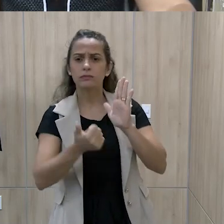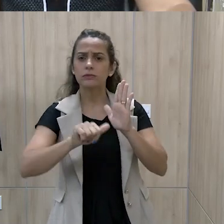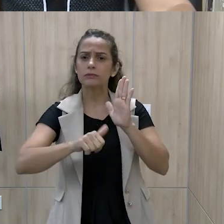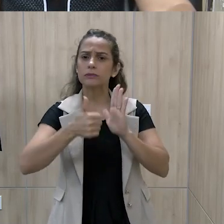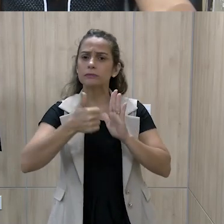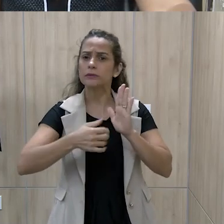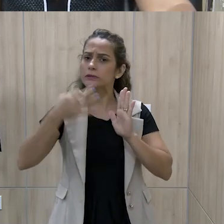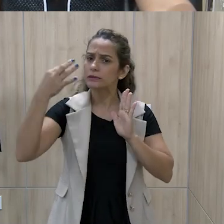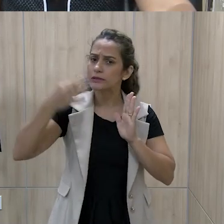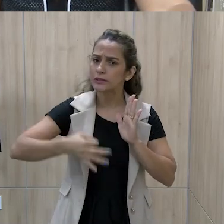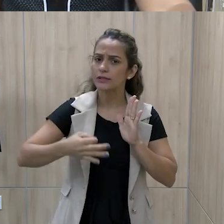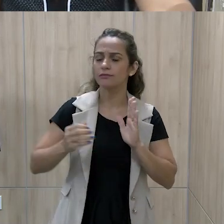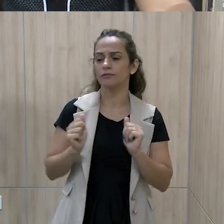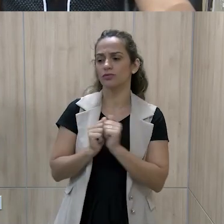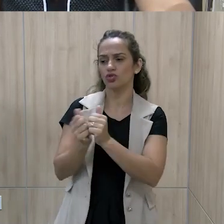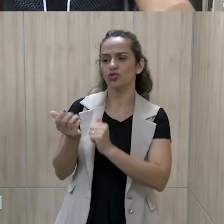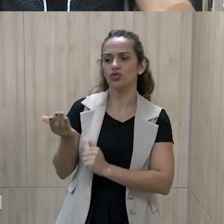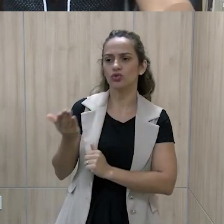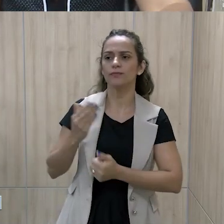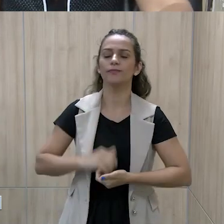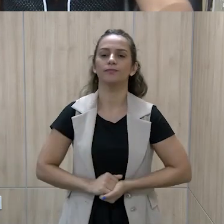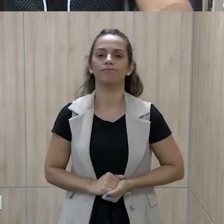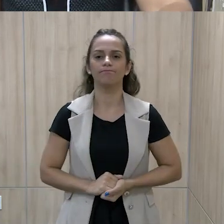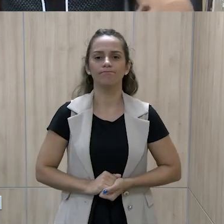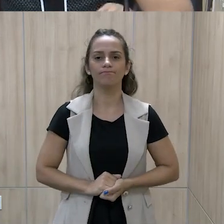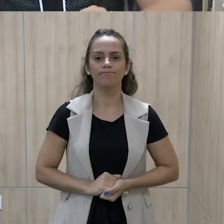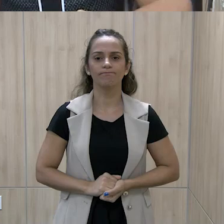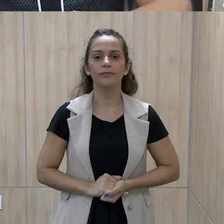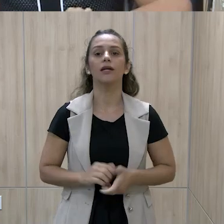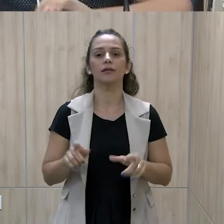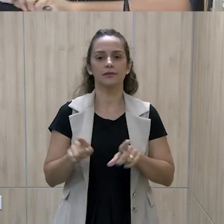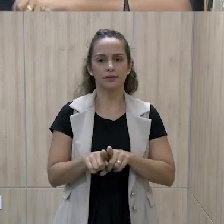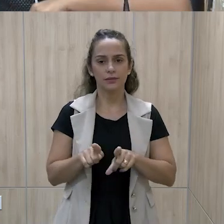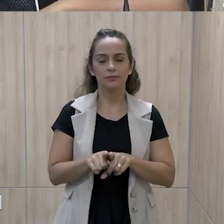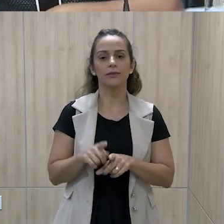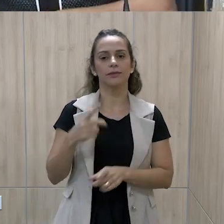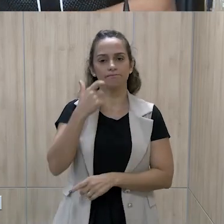mérito dos projetos por isso que eu vou com o relatório